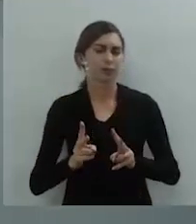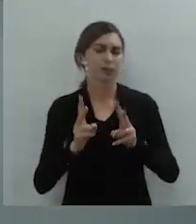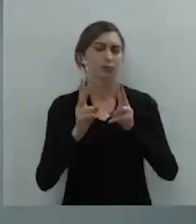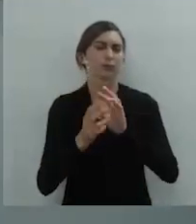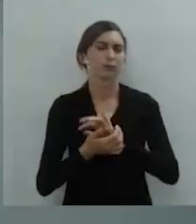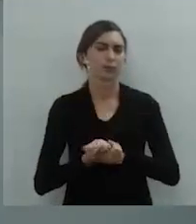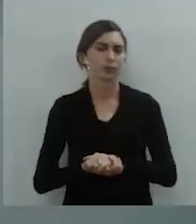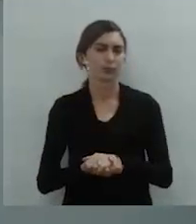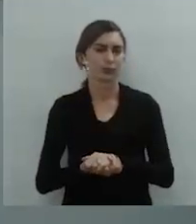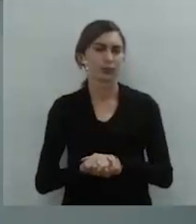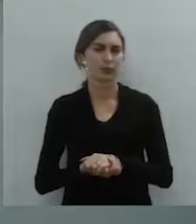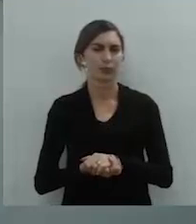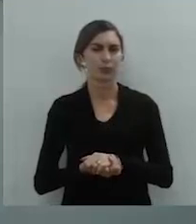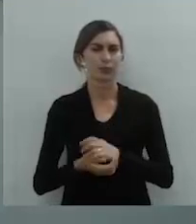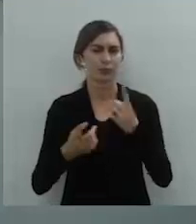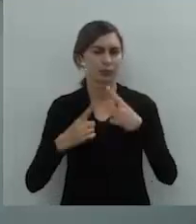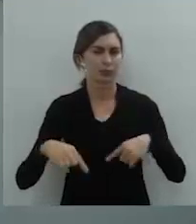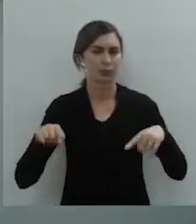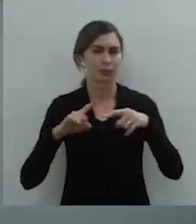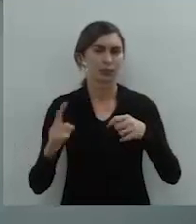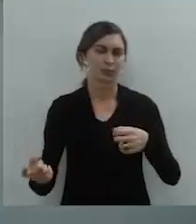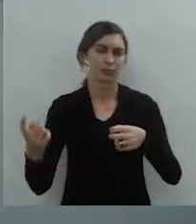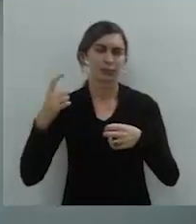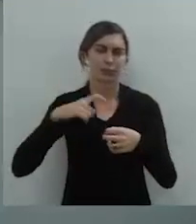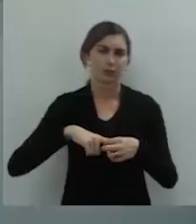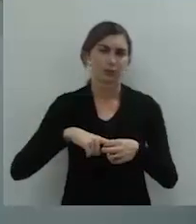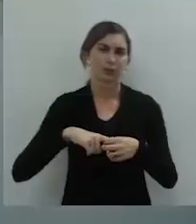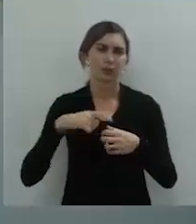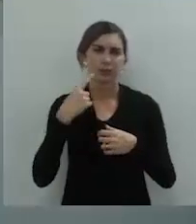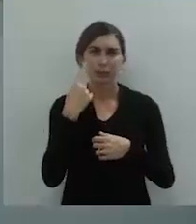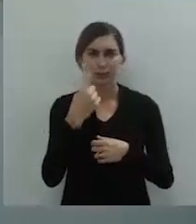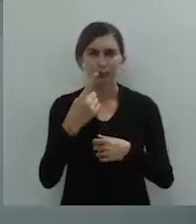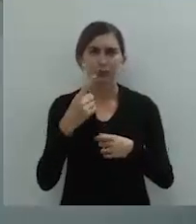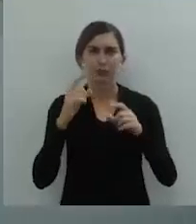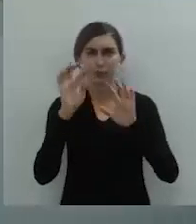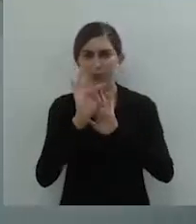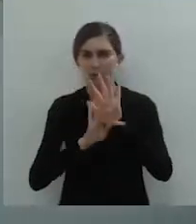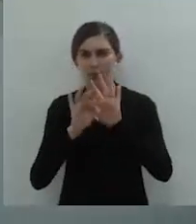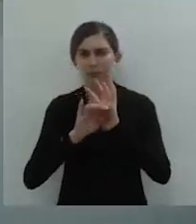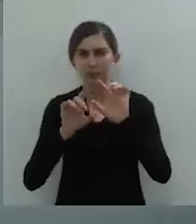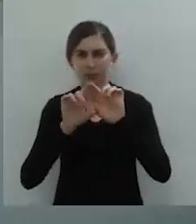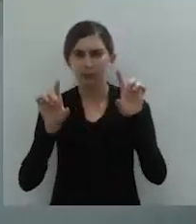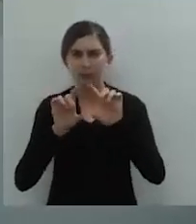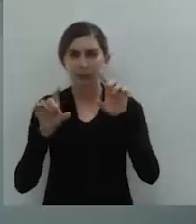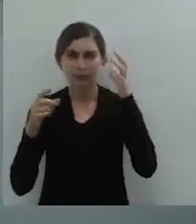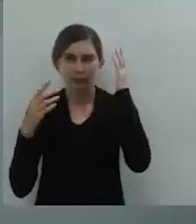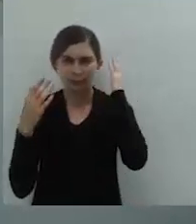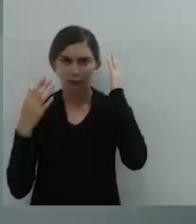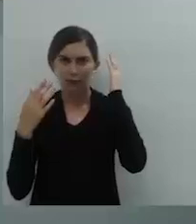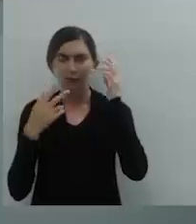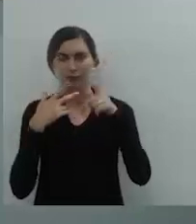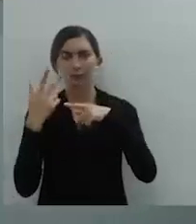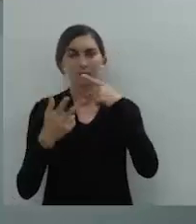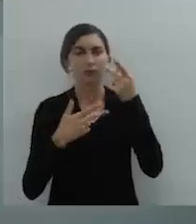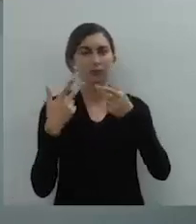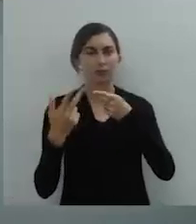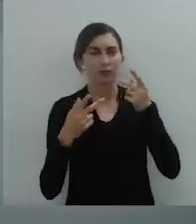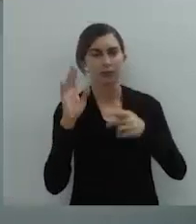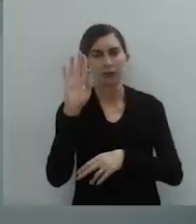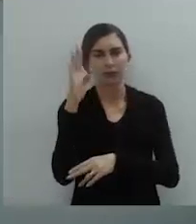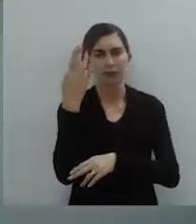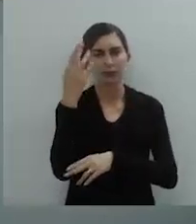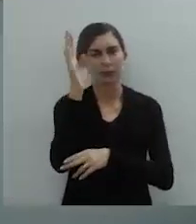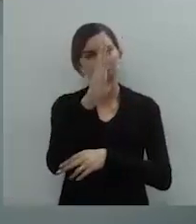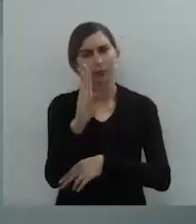Continuando, a gente volta ainda para aquele pequeno texto onde falávamos do